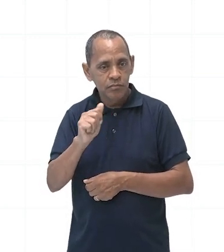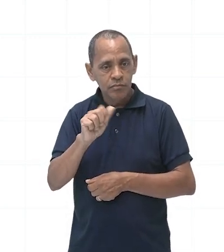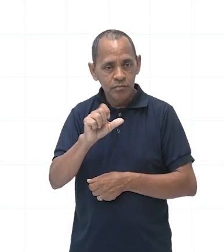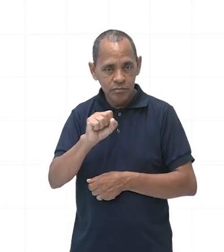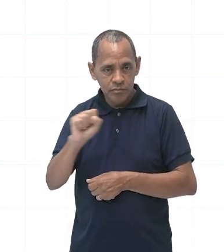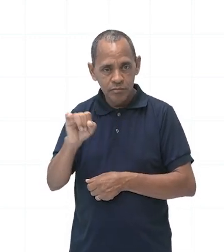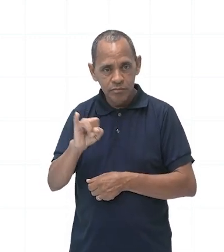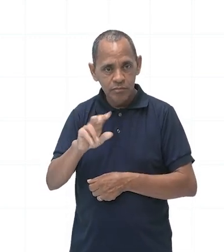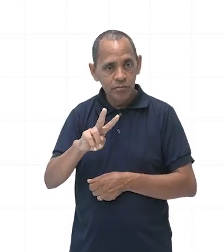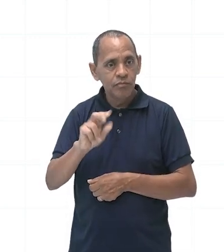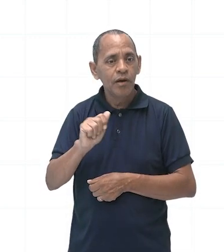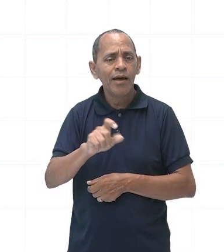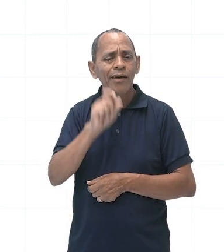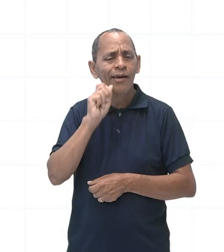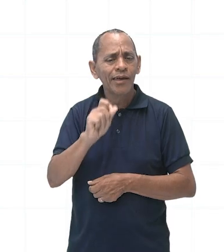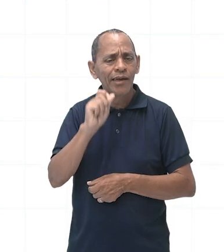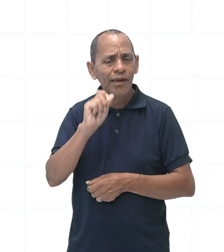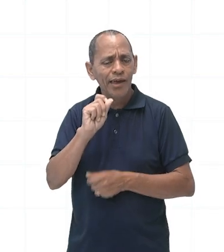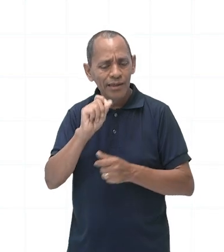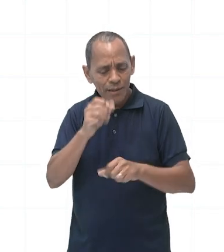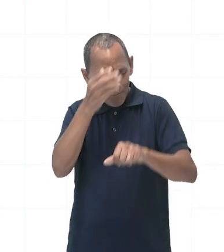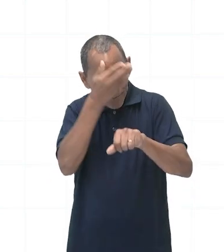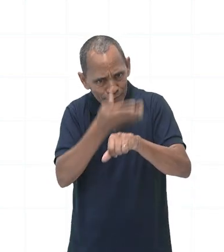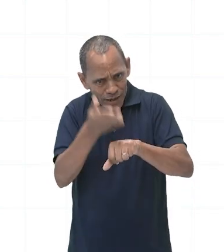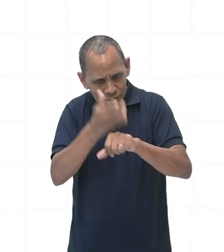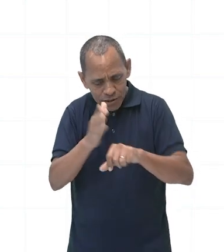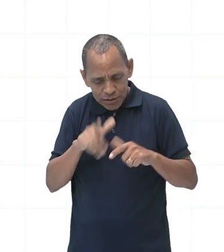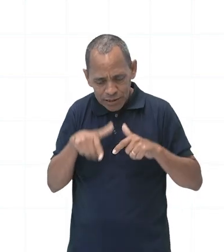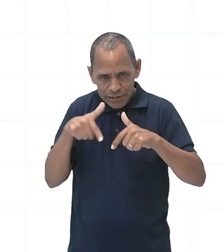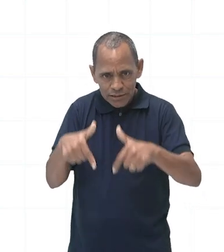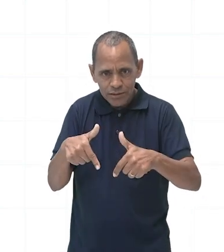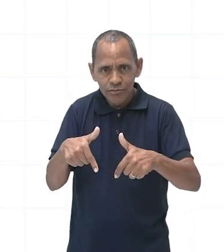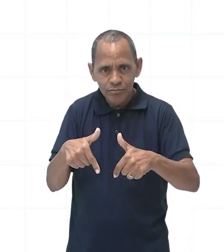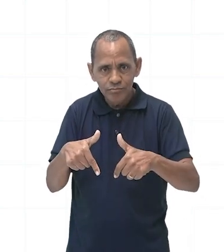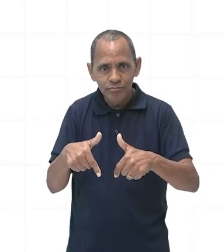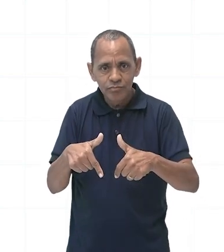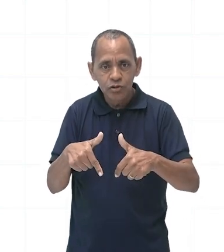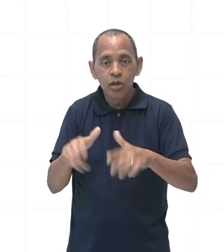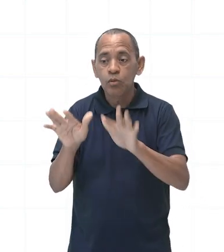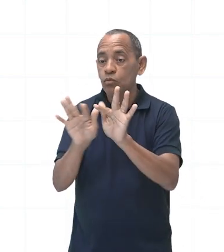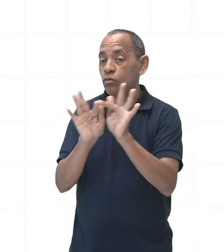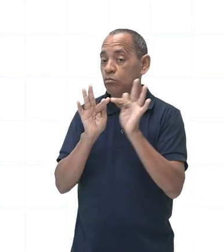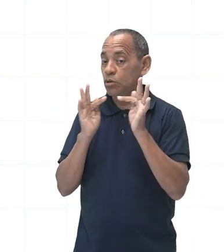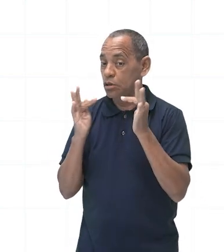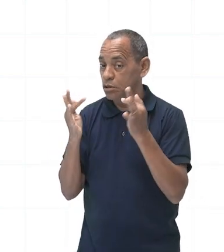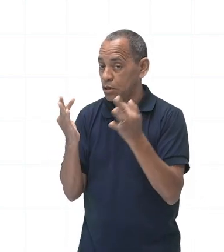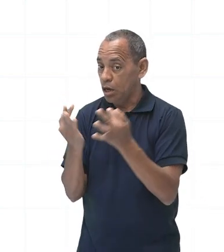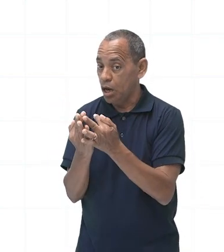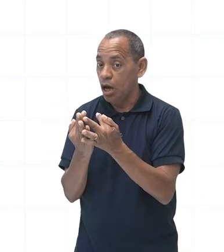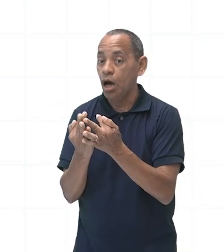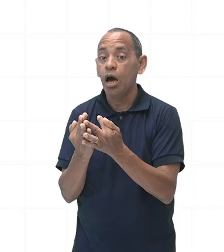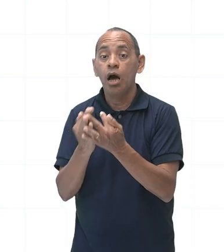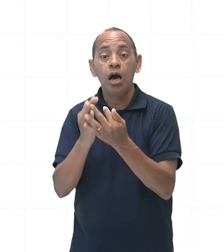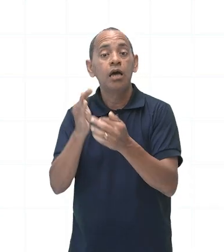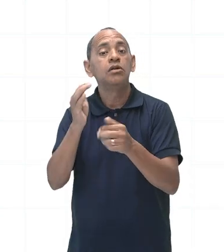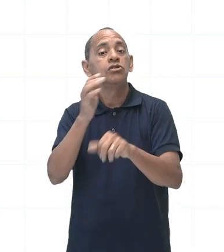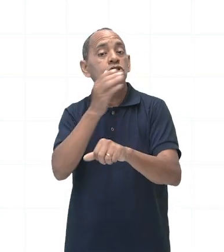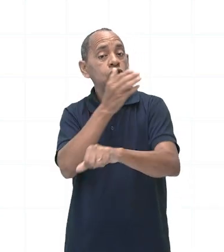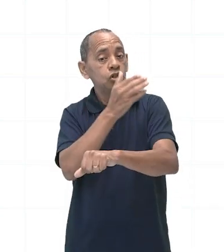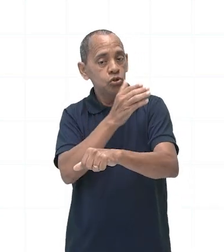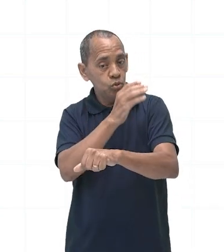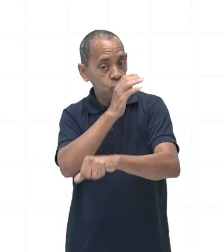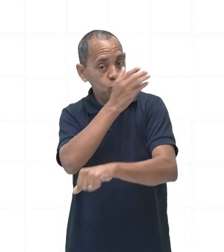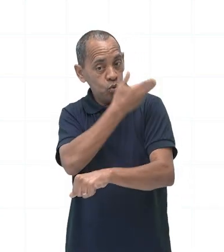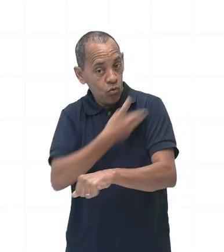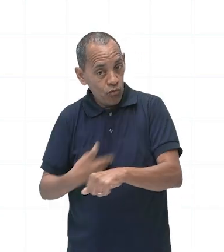tá? No caso aí, dessa oração de voz passiva, quem está exercendo a ação aí? Pelos seus